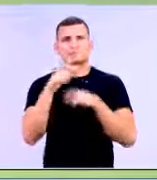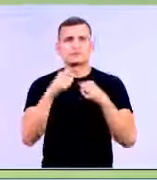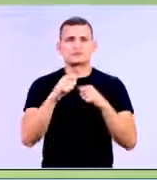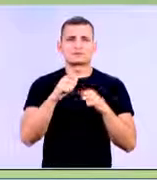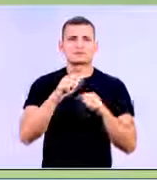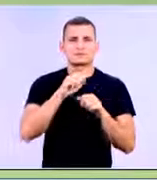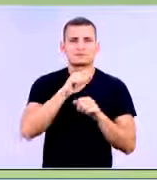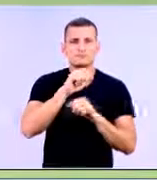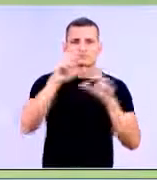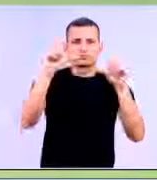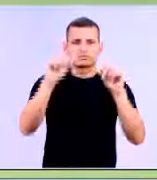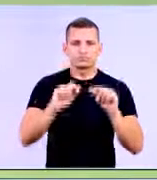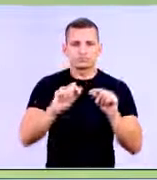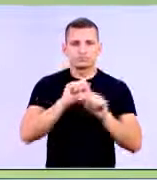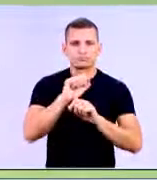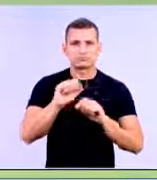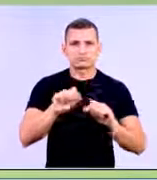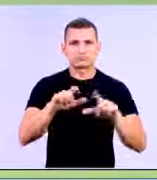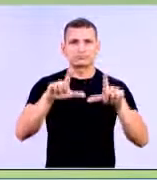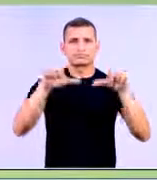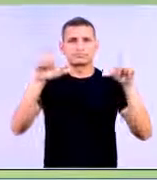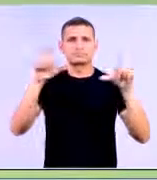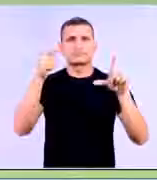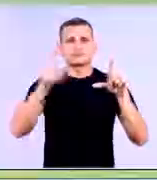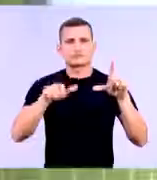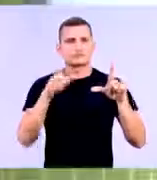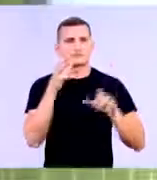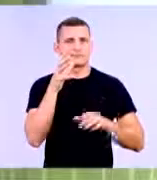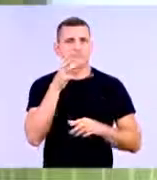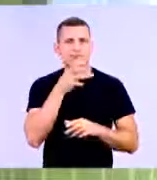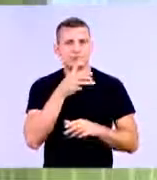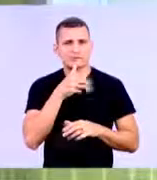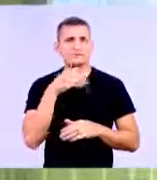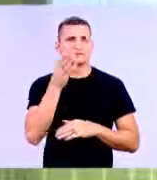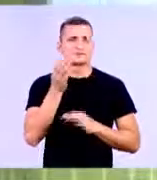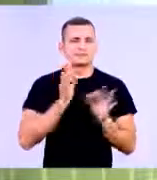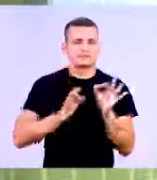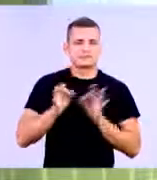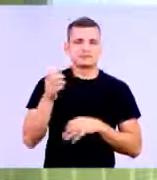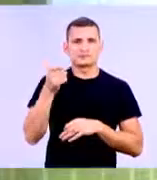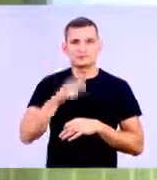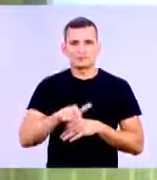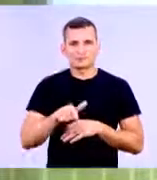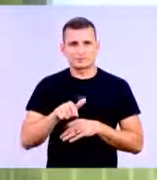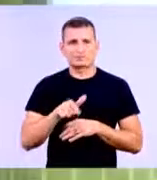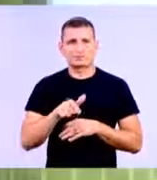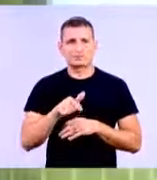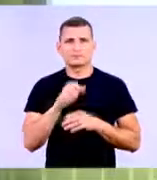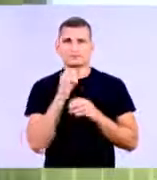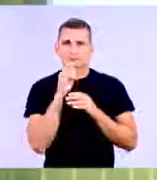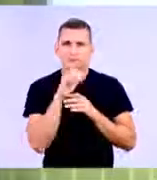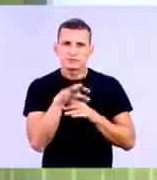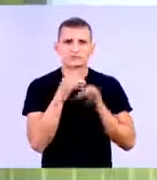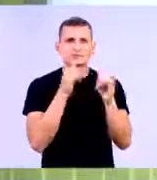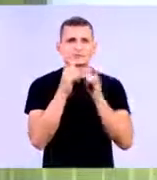a máquina. Isso leva um tempo até você se organizar de novo para repassar a informação desejada. Só que